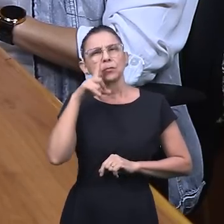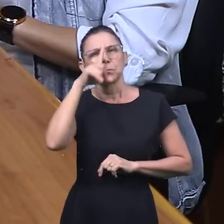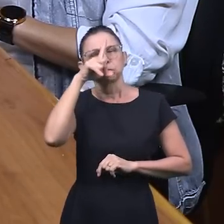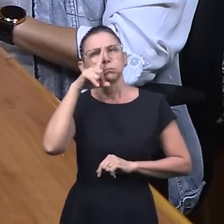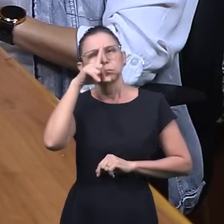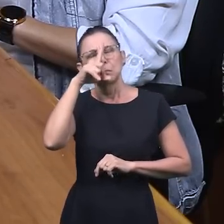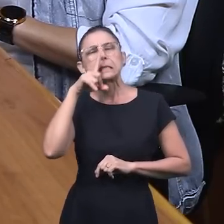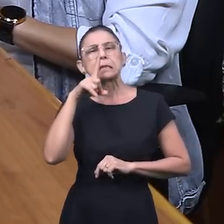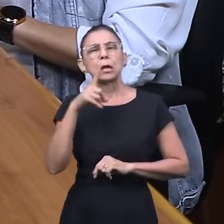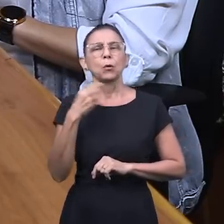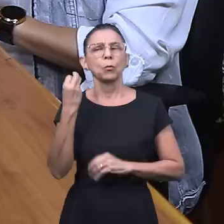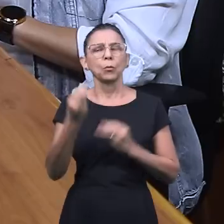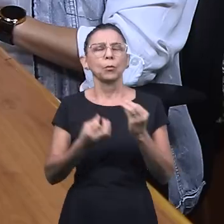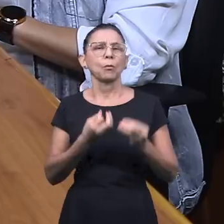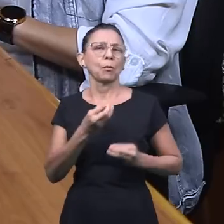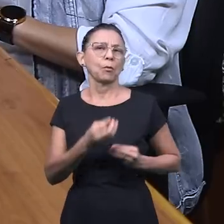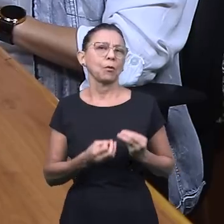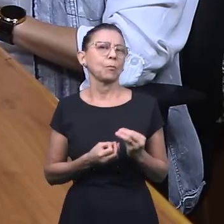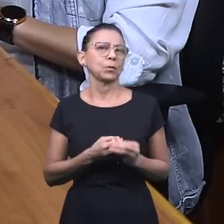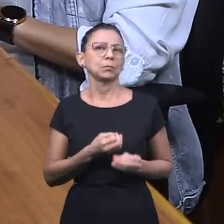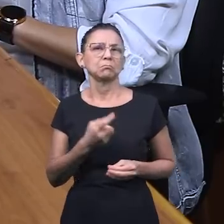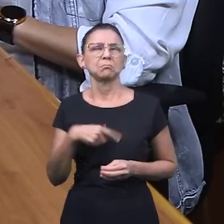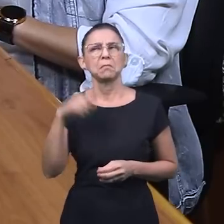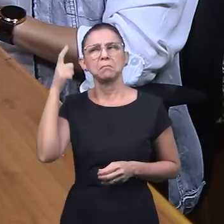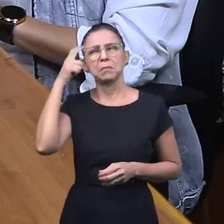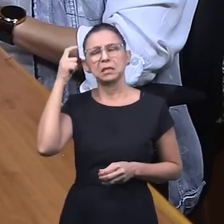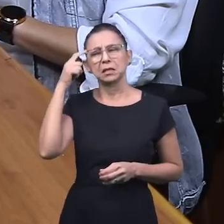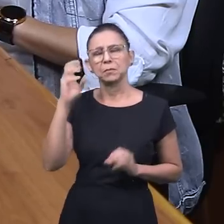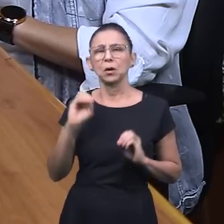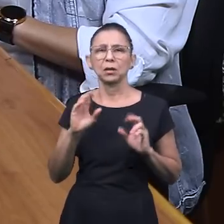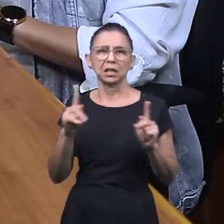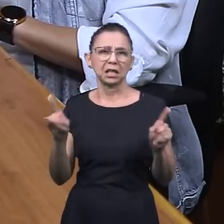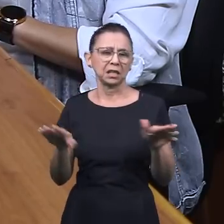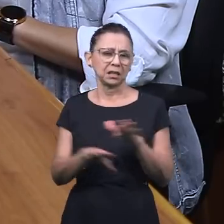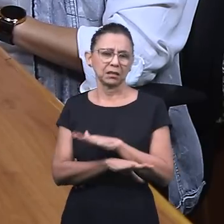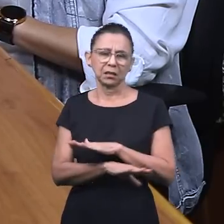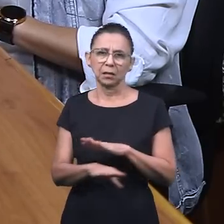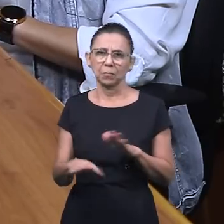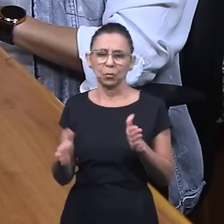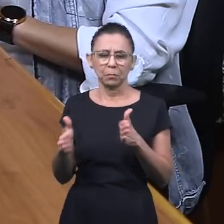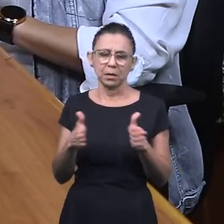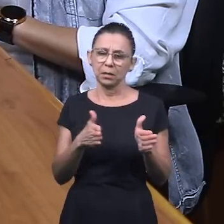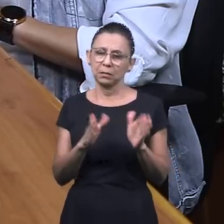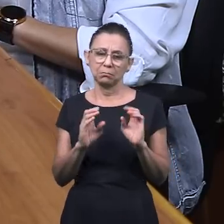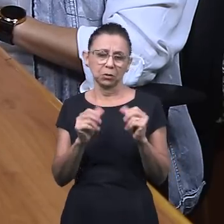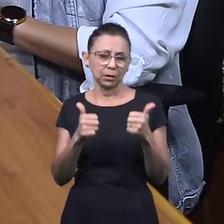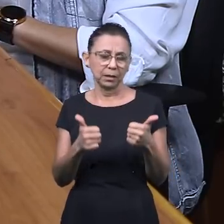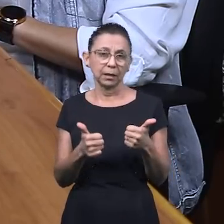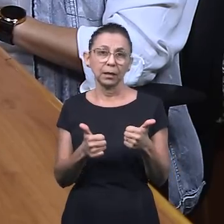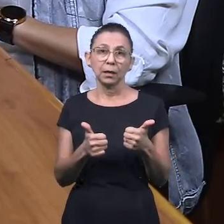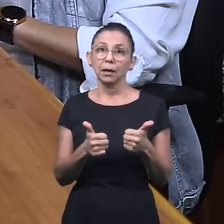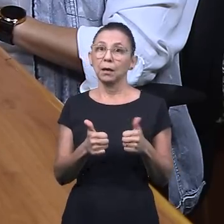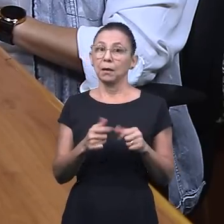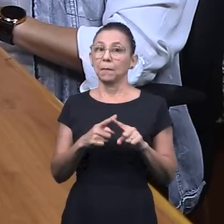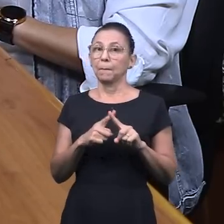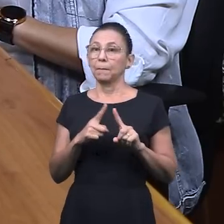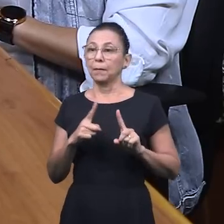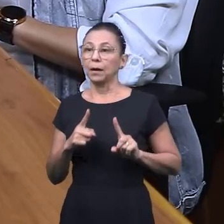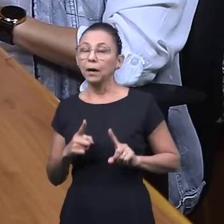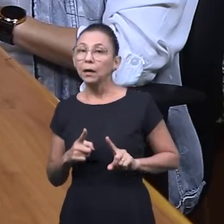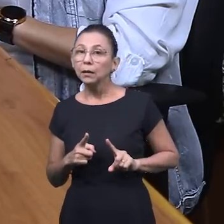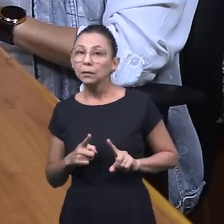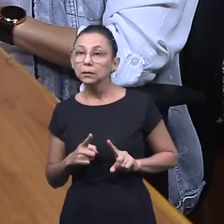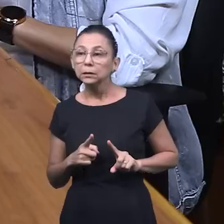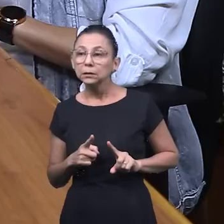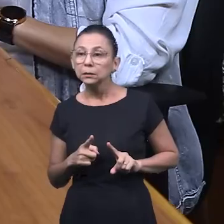que ia agir, ia acabar aquele prazo ali, tudo certo. Mas quando acabou,